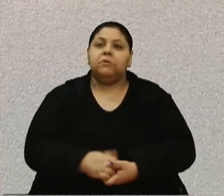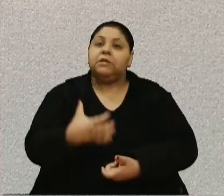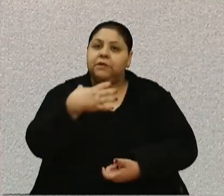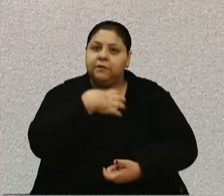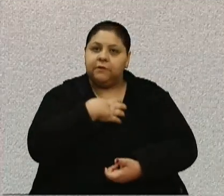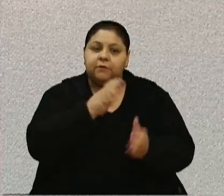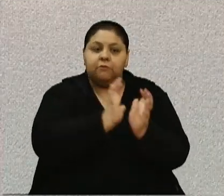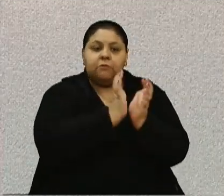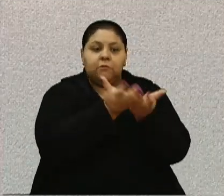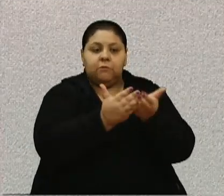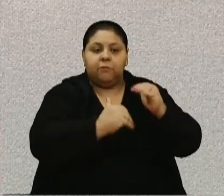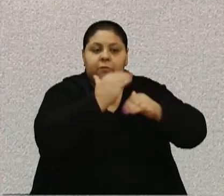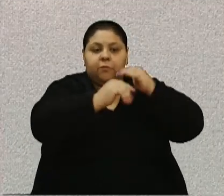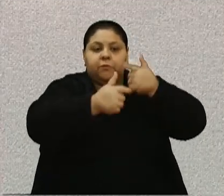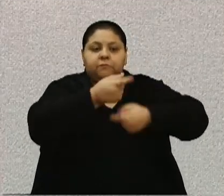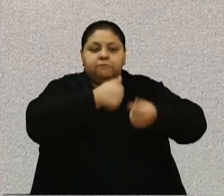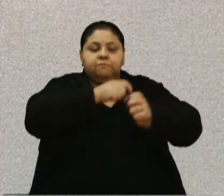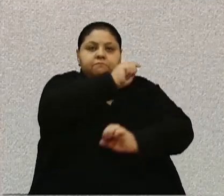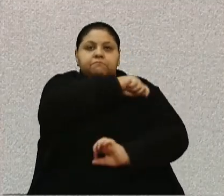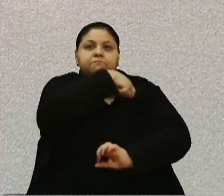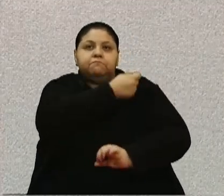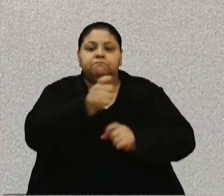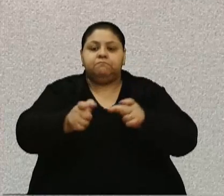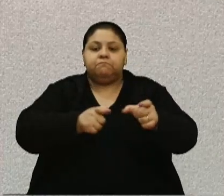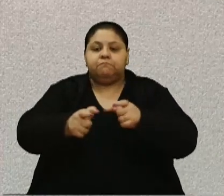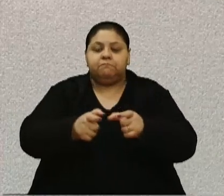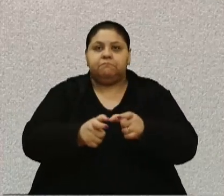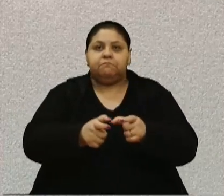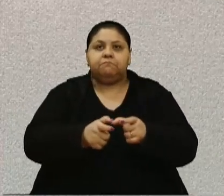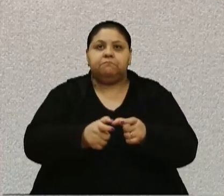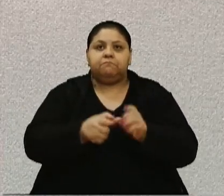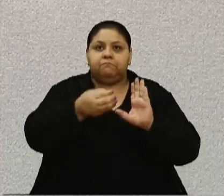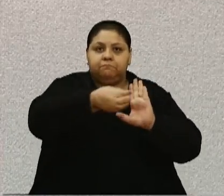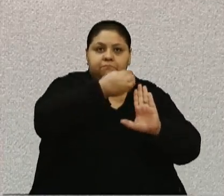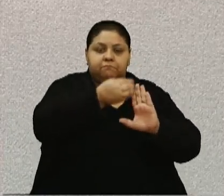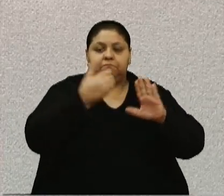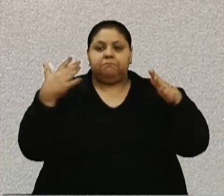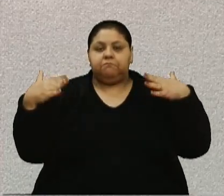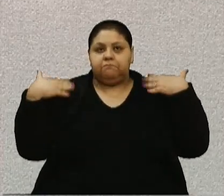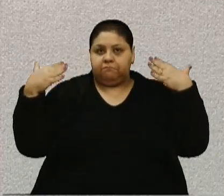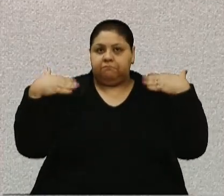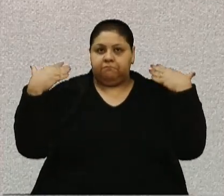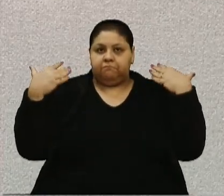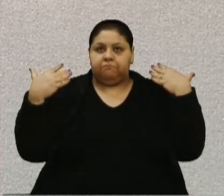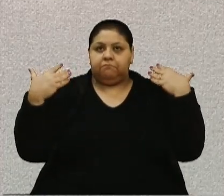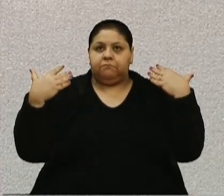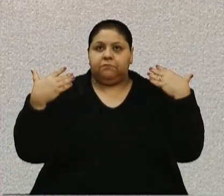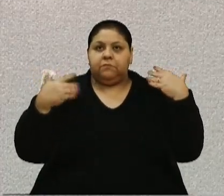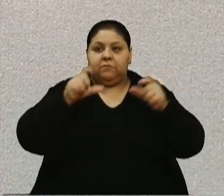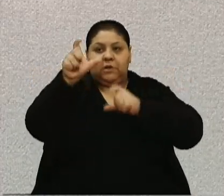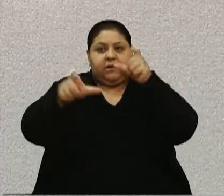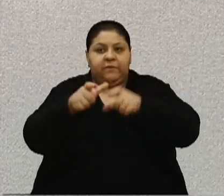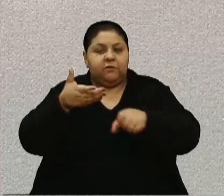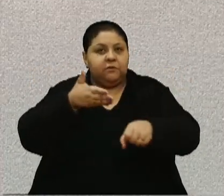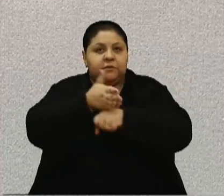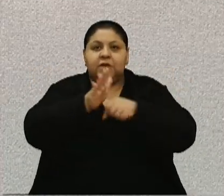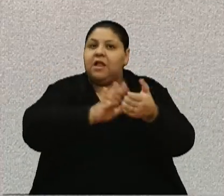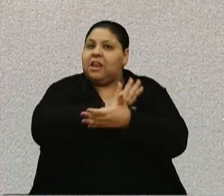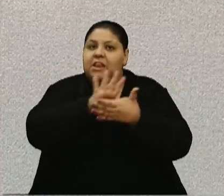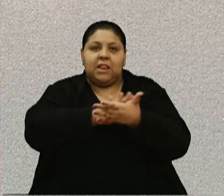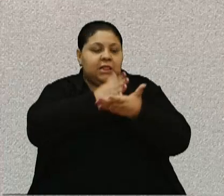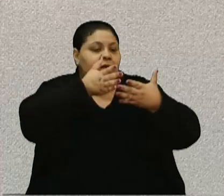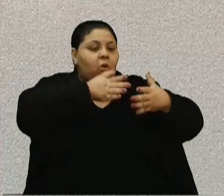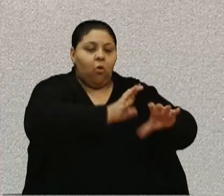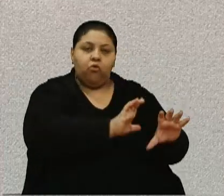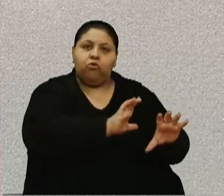esta Comissão de Desenvolvimento Econômico, Fiscalização, Controle Orçamentário e Turismo, por seus integrantes, nada tendo a